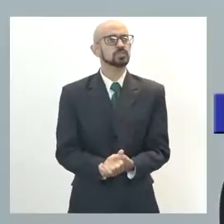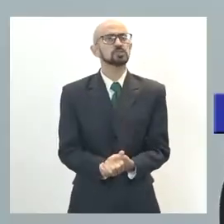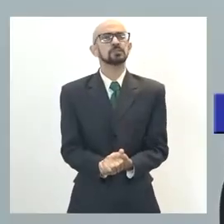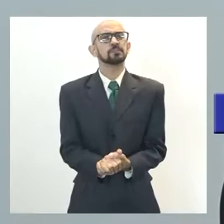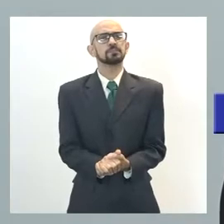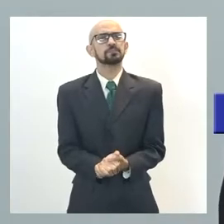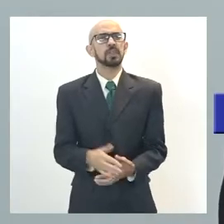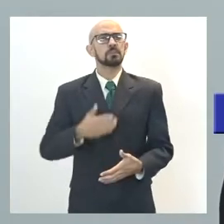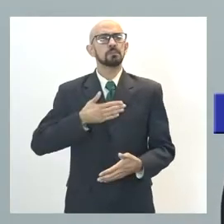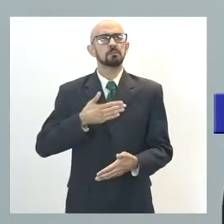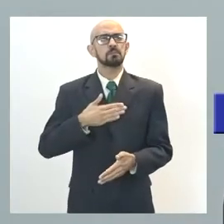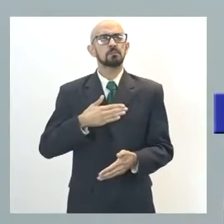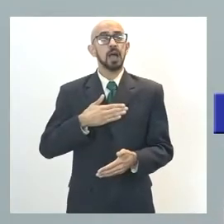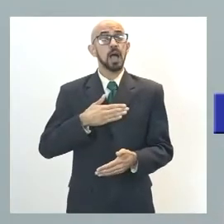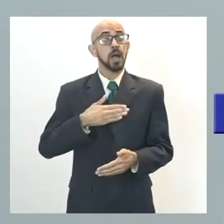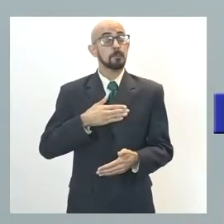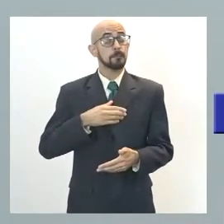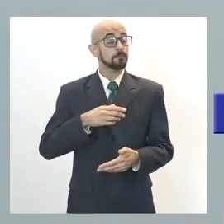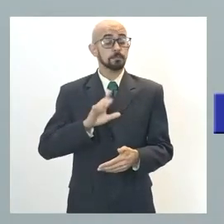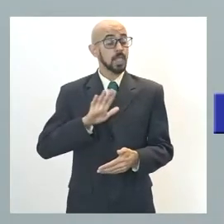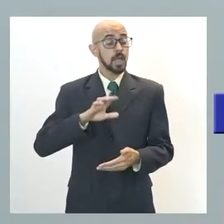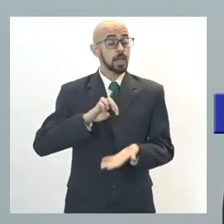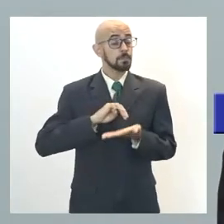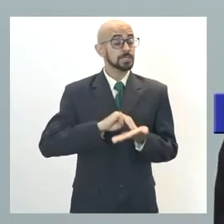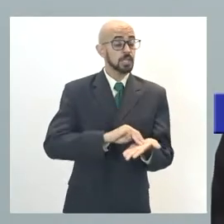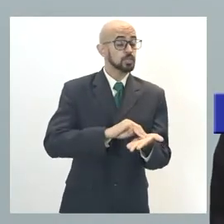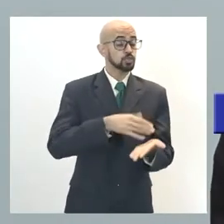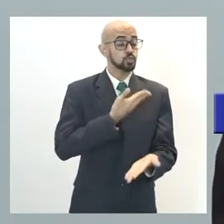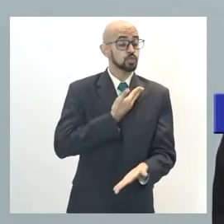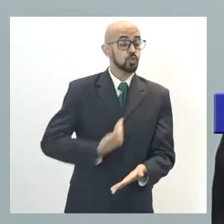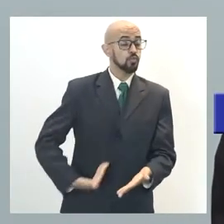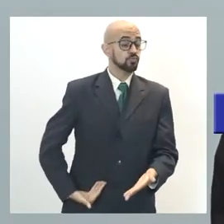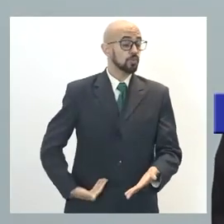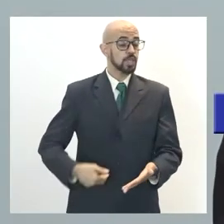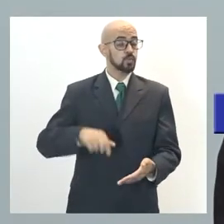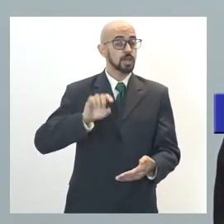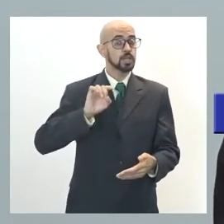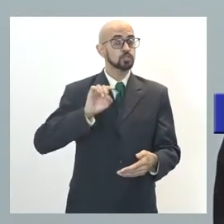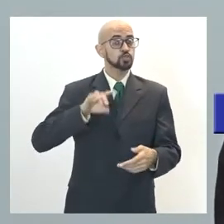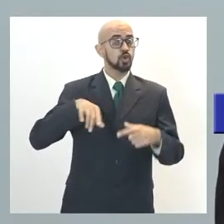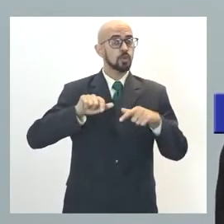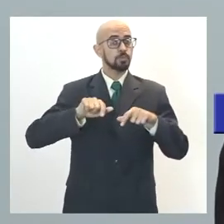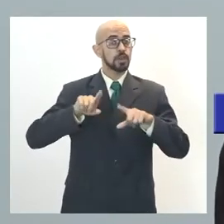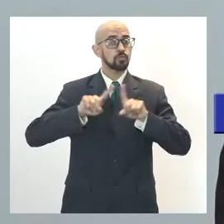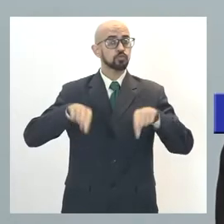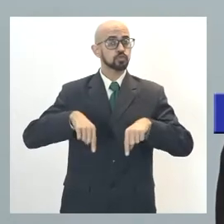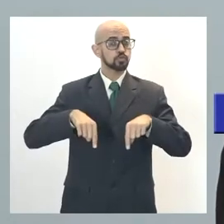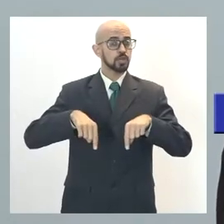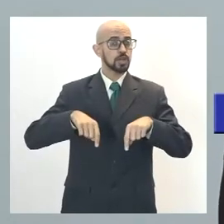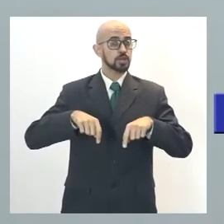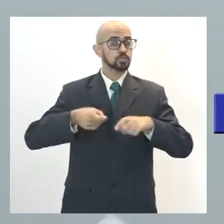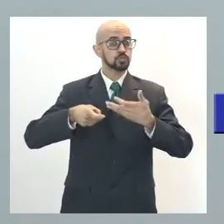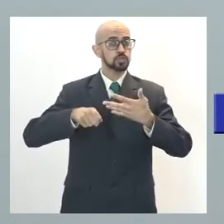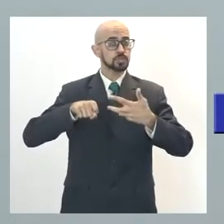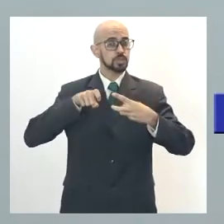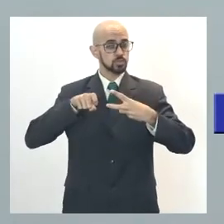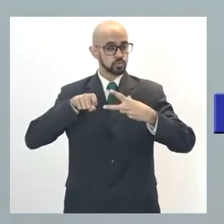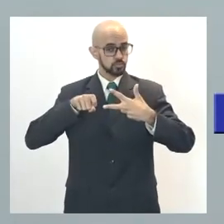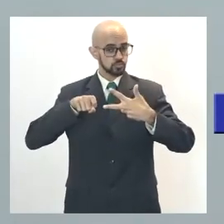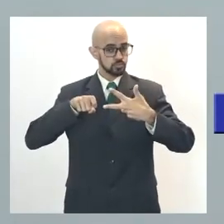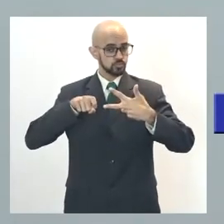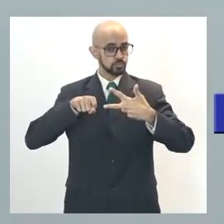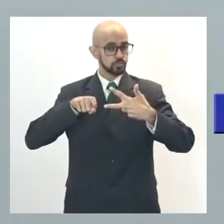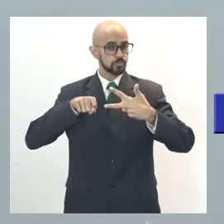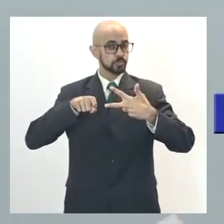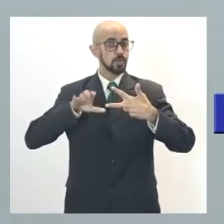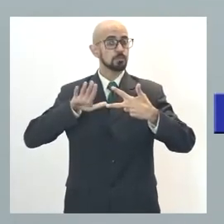e a mensagem do governo tratava apenas de servidores do Poder Executivo é mas